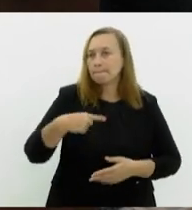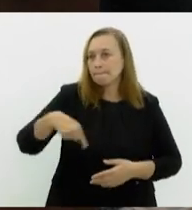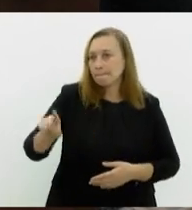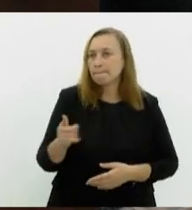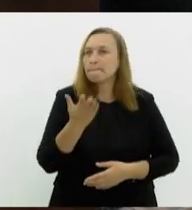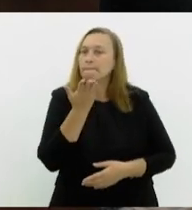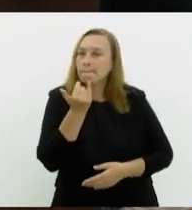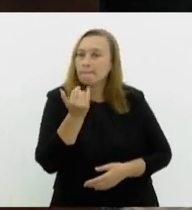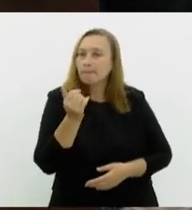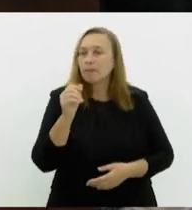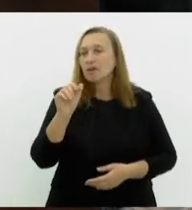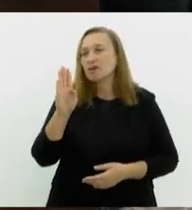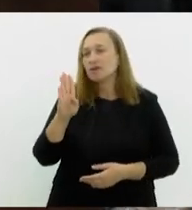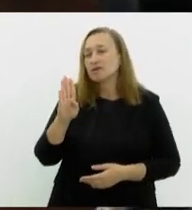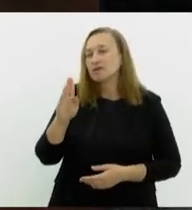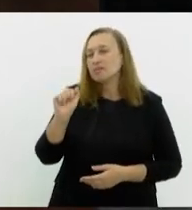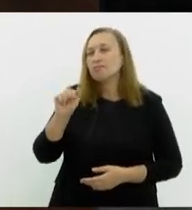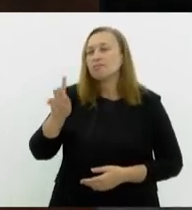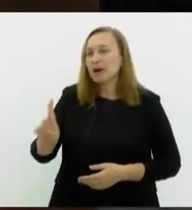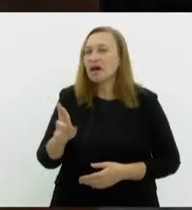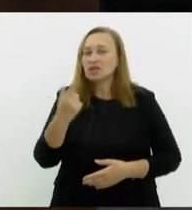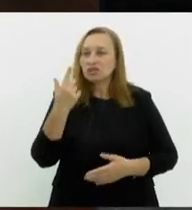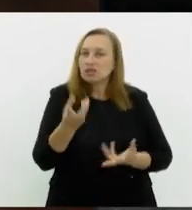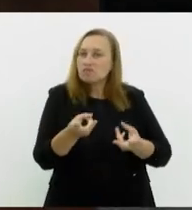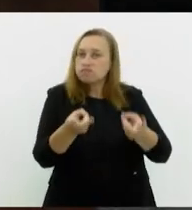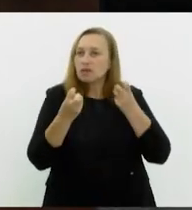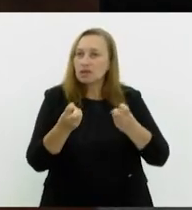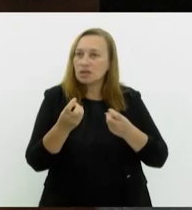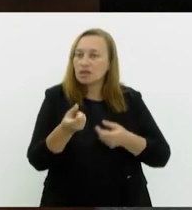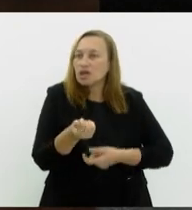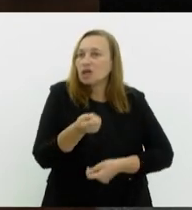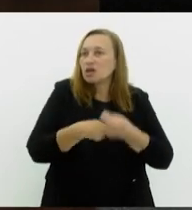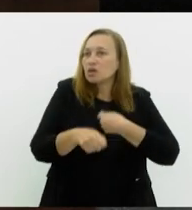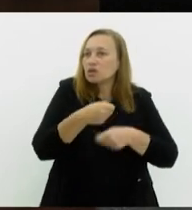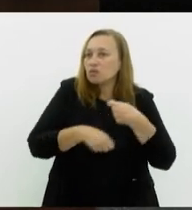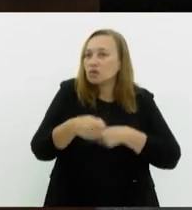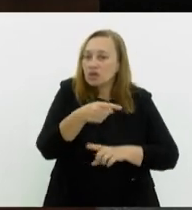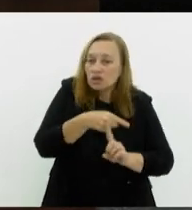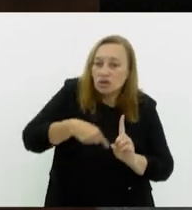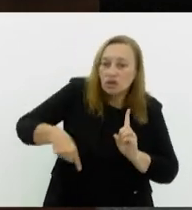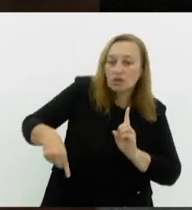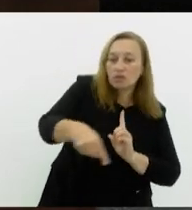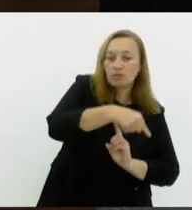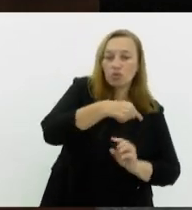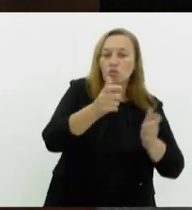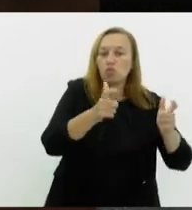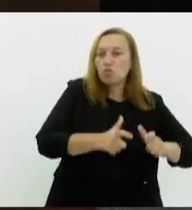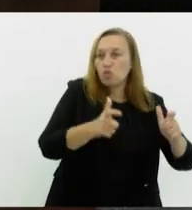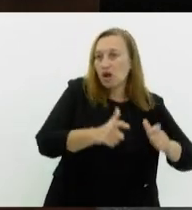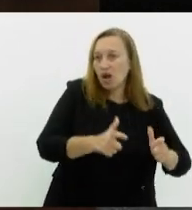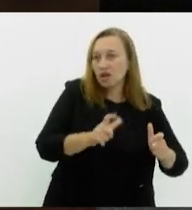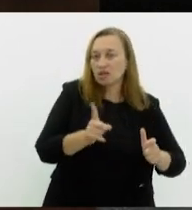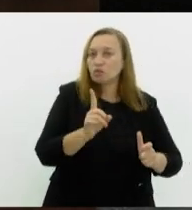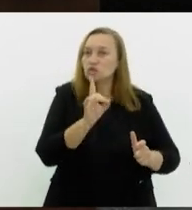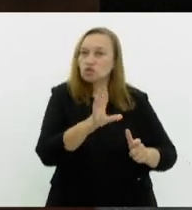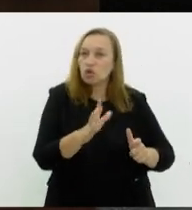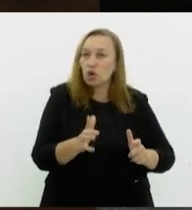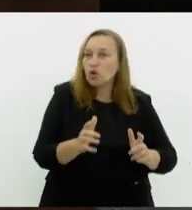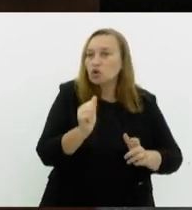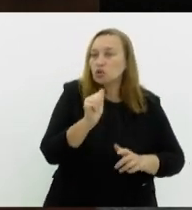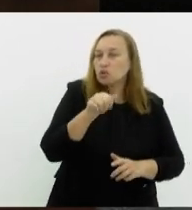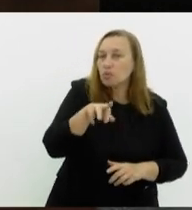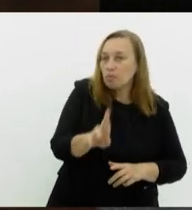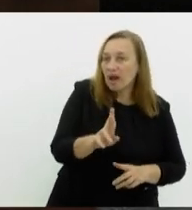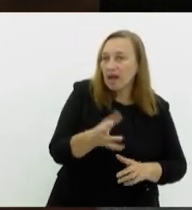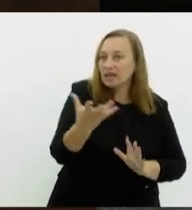gente percebe que mexe com a economia do entorno. Não só aquele empreendimento que